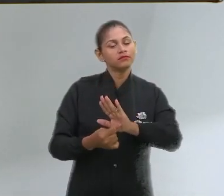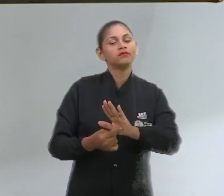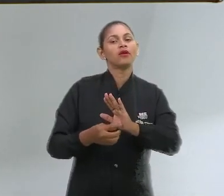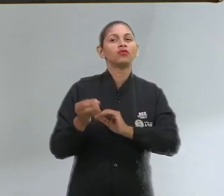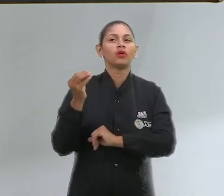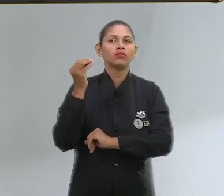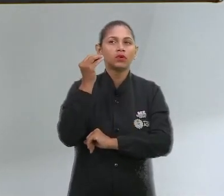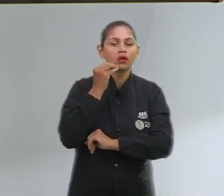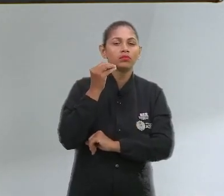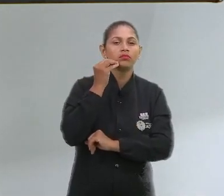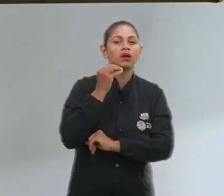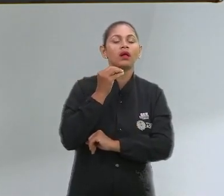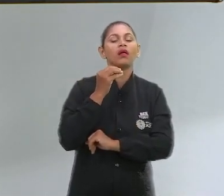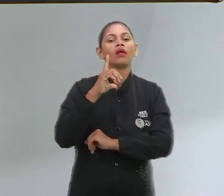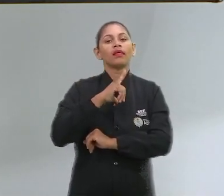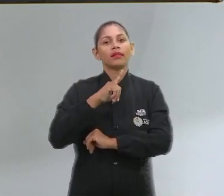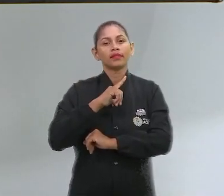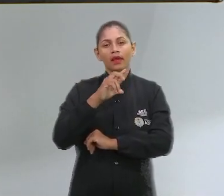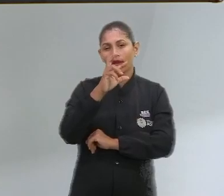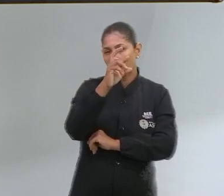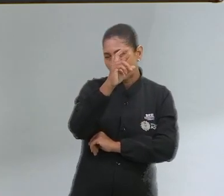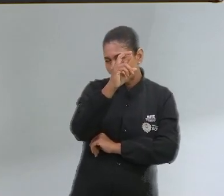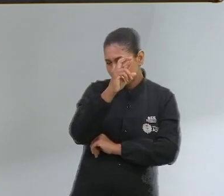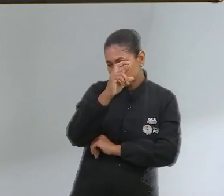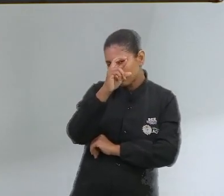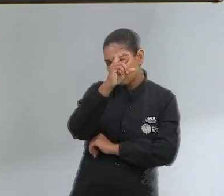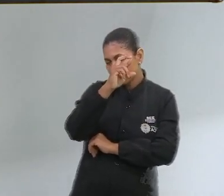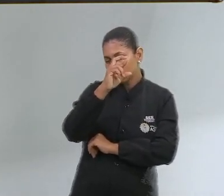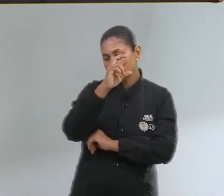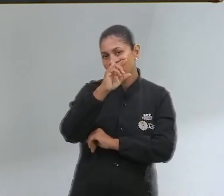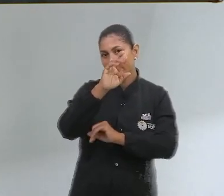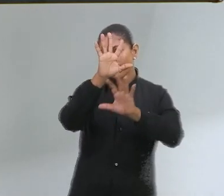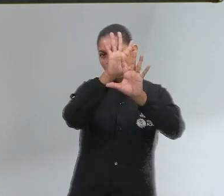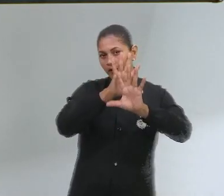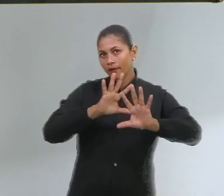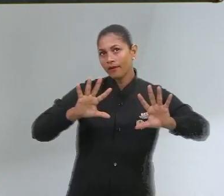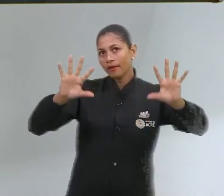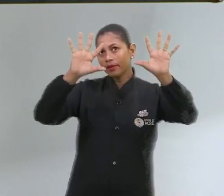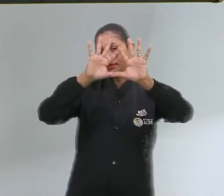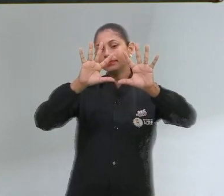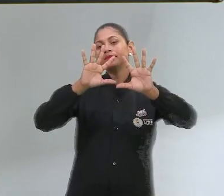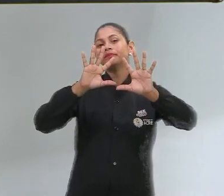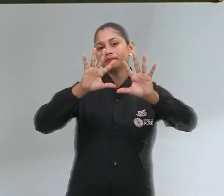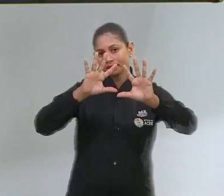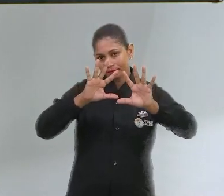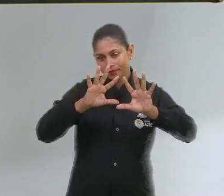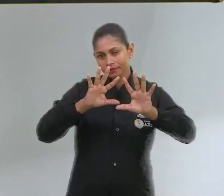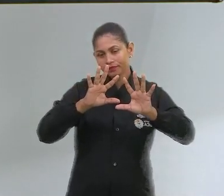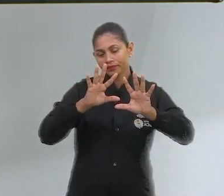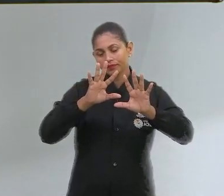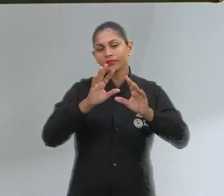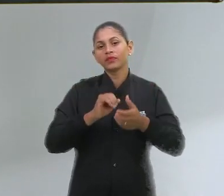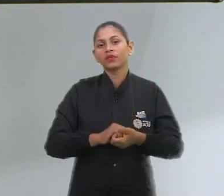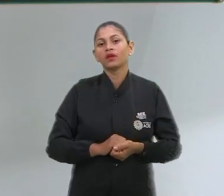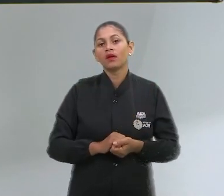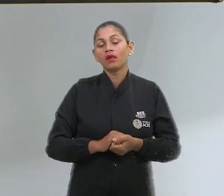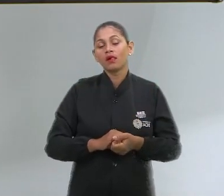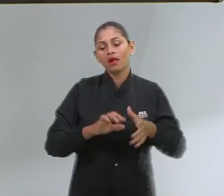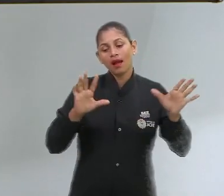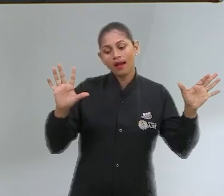tenho a observacional, onde eu vou observar o espaço. Através de observações, eu vou